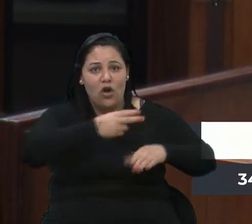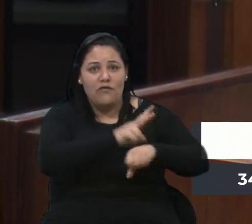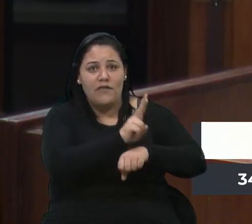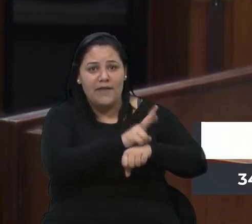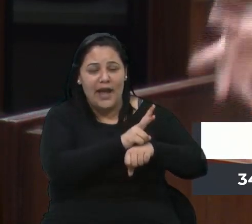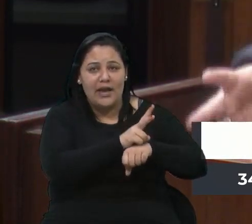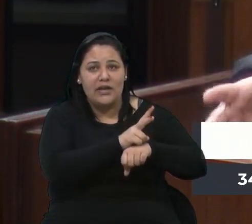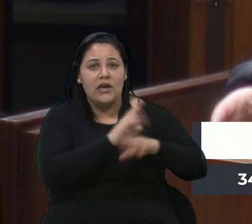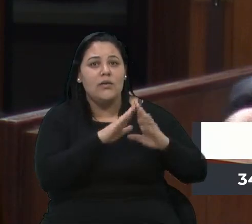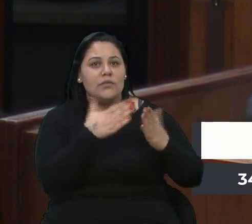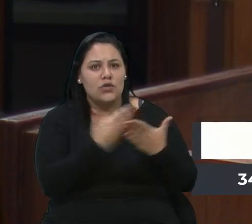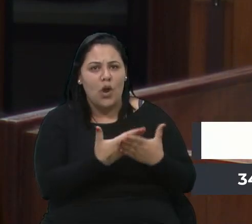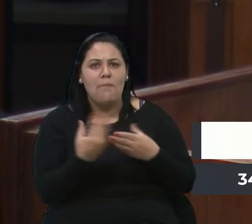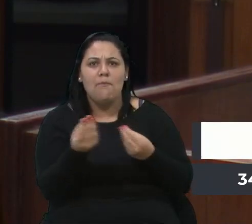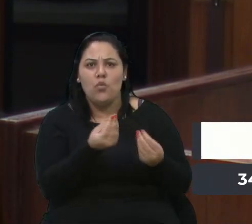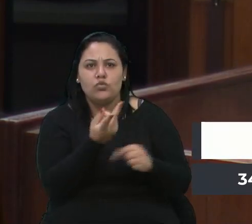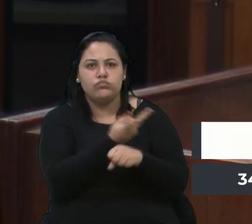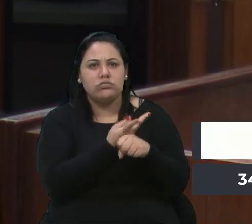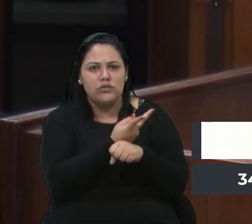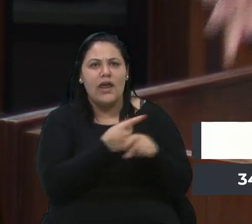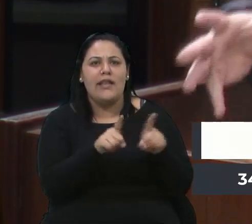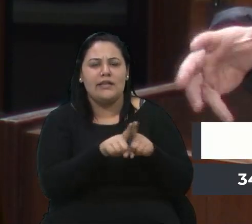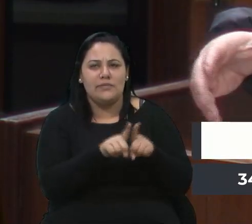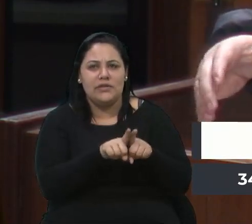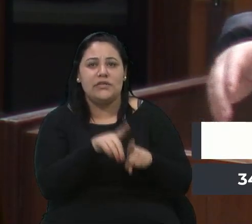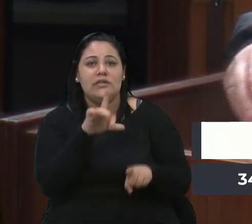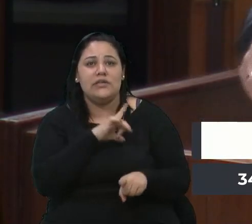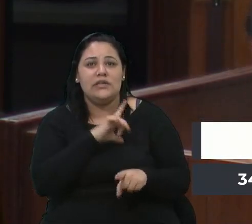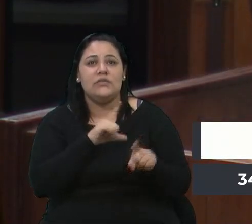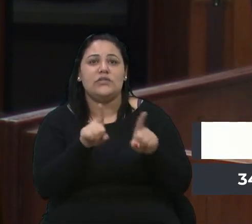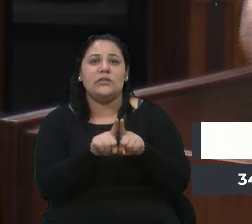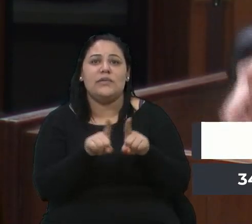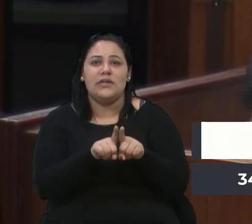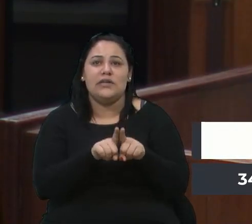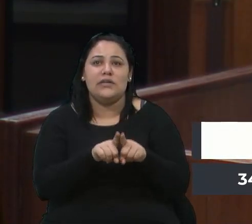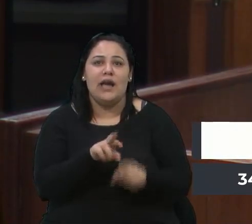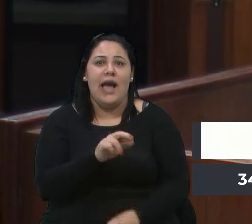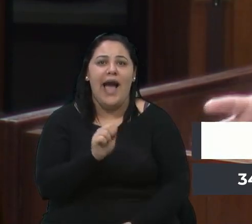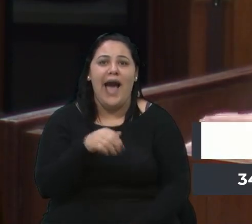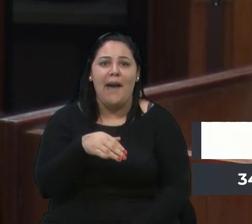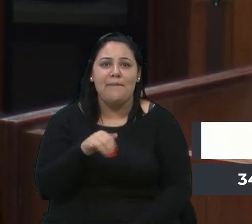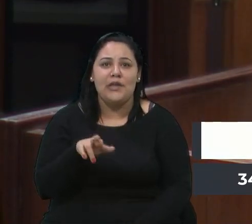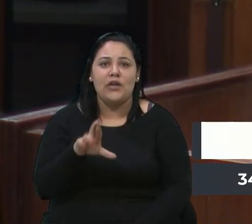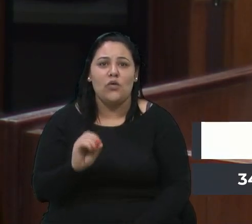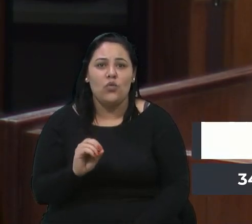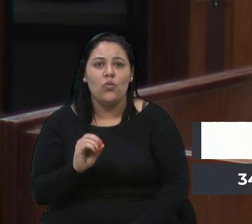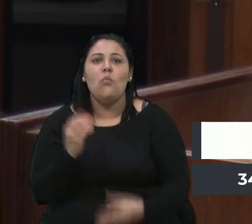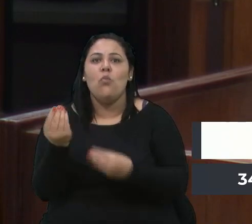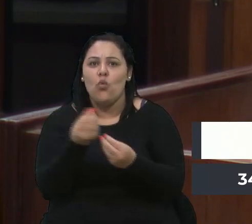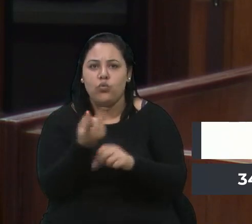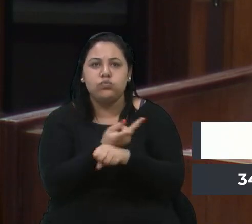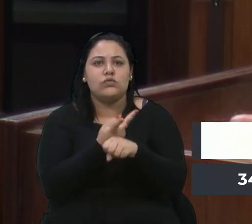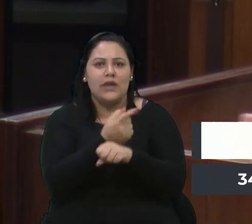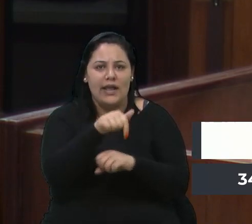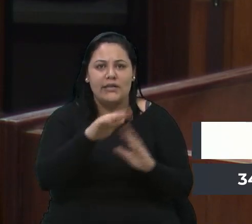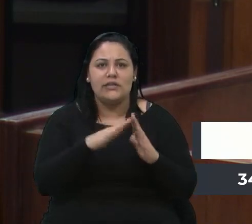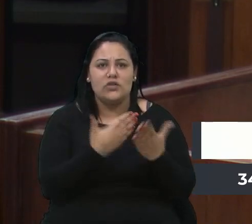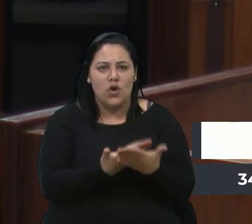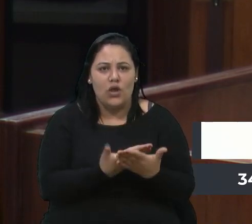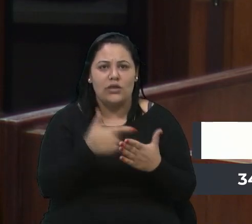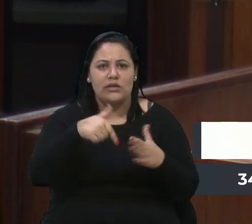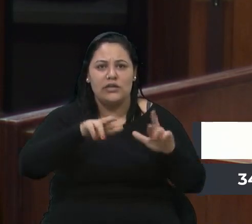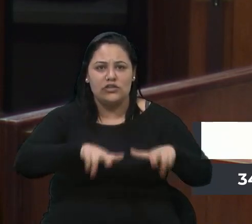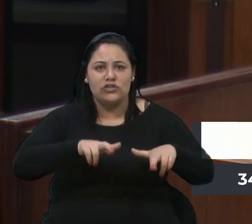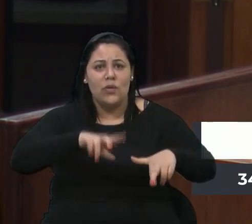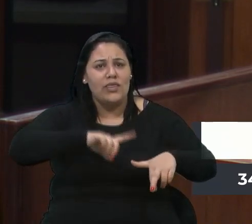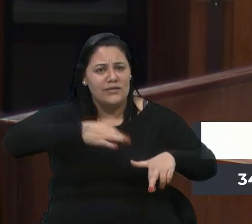uma escola muito procurada. Nós temos também a Ramiro, que é muito procurada na região, e tenho certeza absoluta